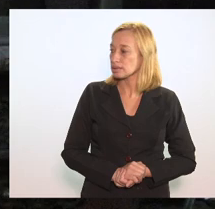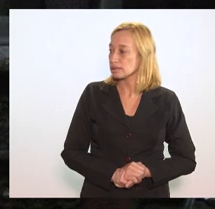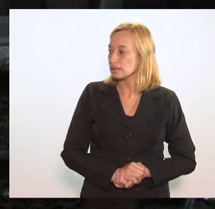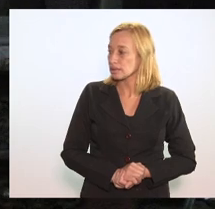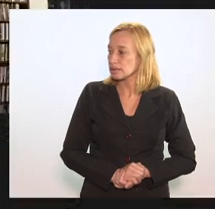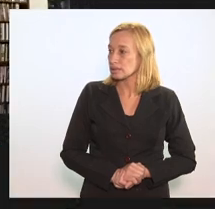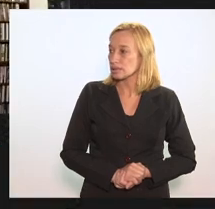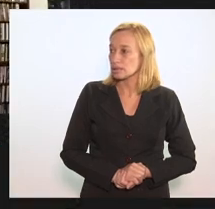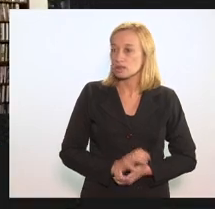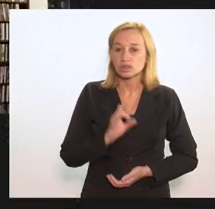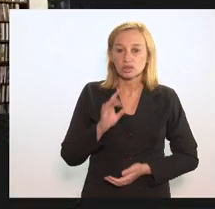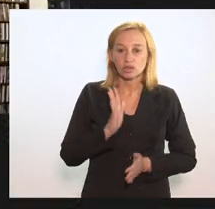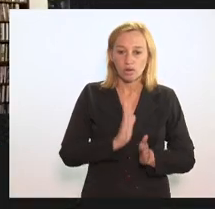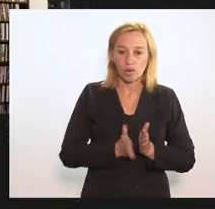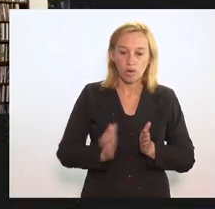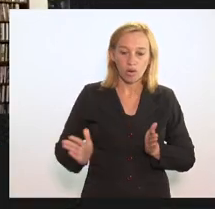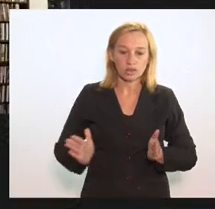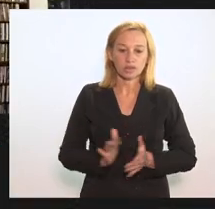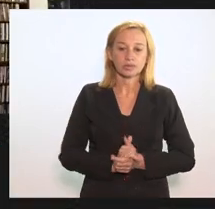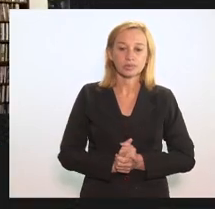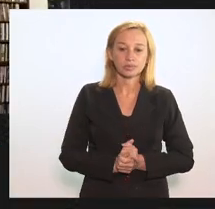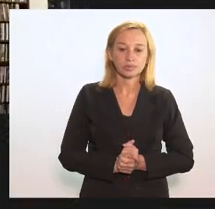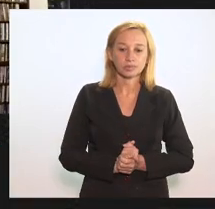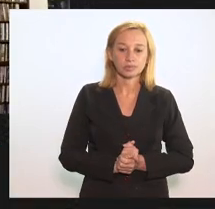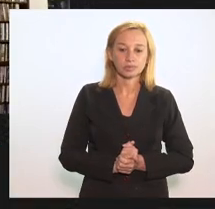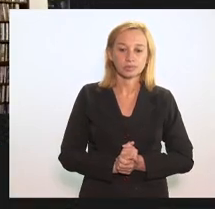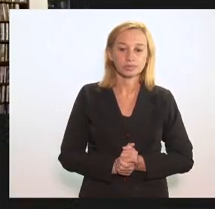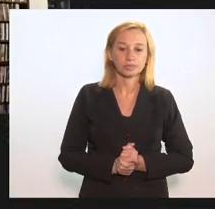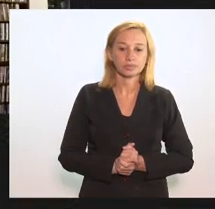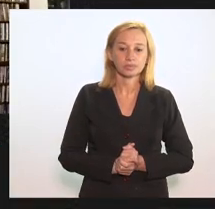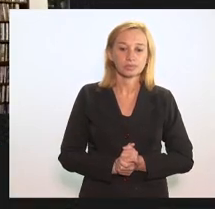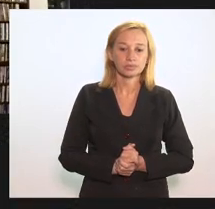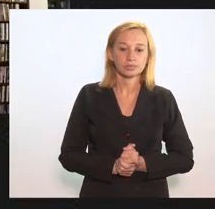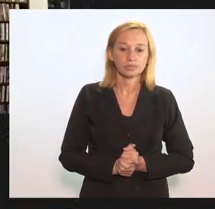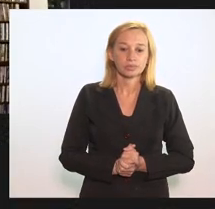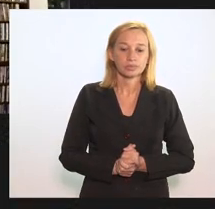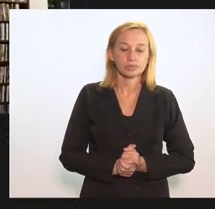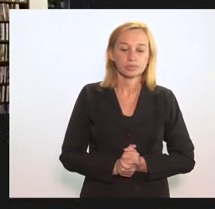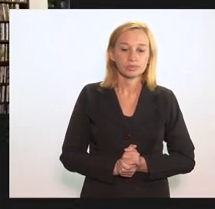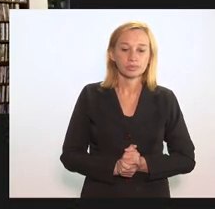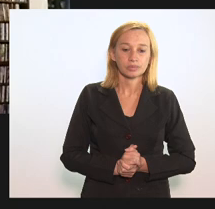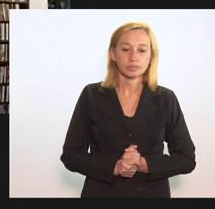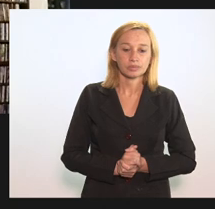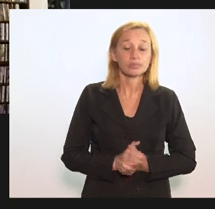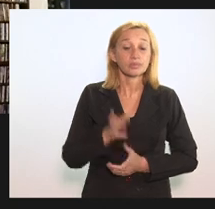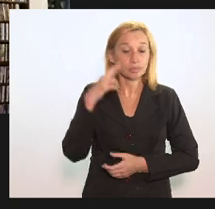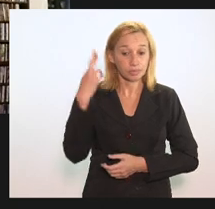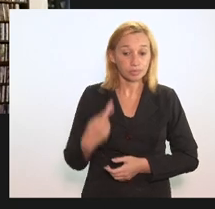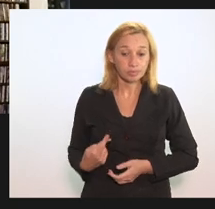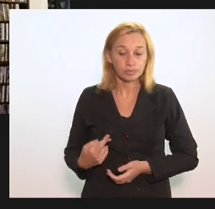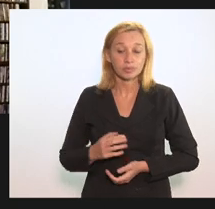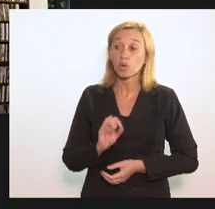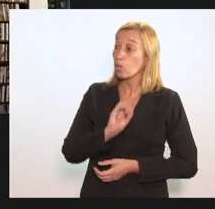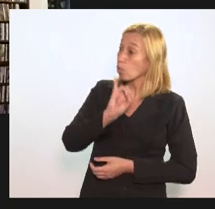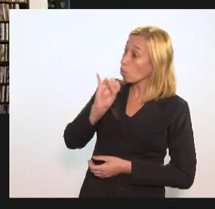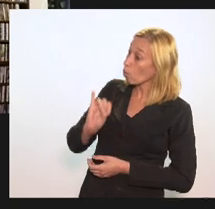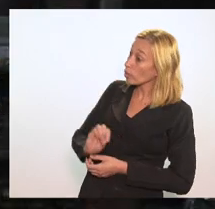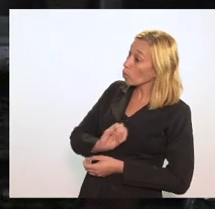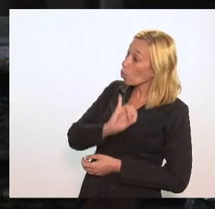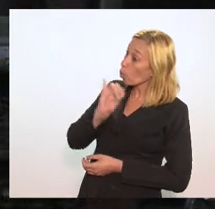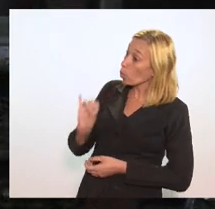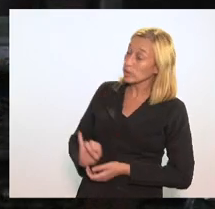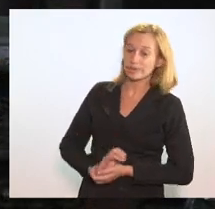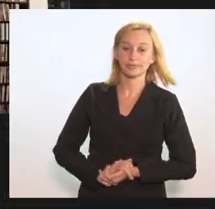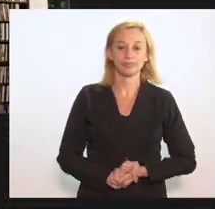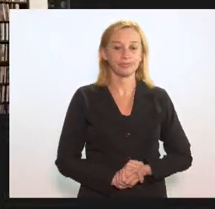Não, é só uma questão de ordem para inclusão na pauta, presidente. Renata? Oi. Deputada Renata? Oi,